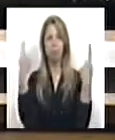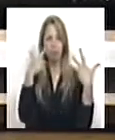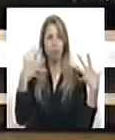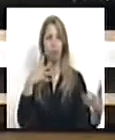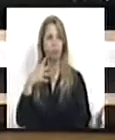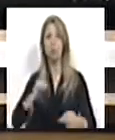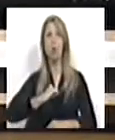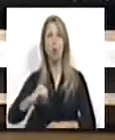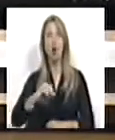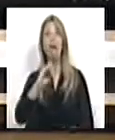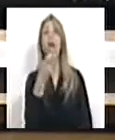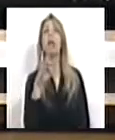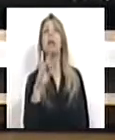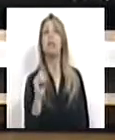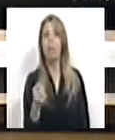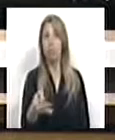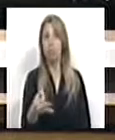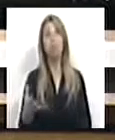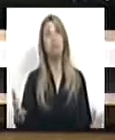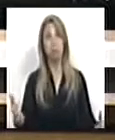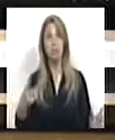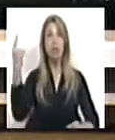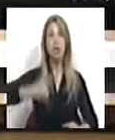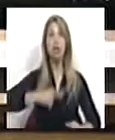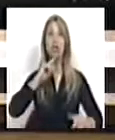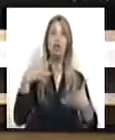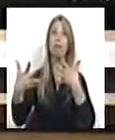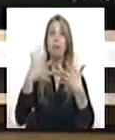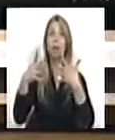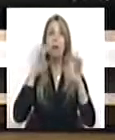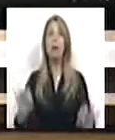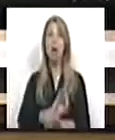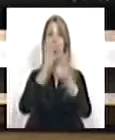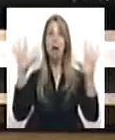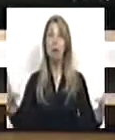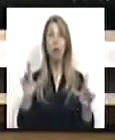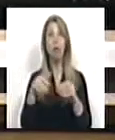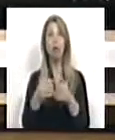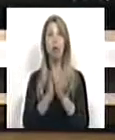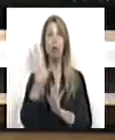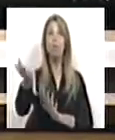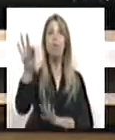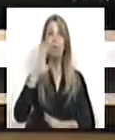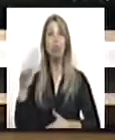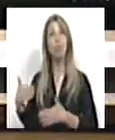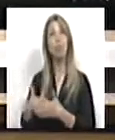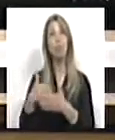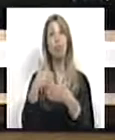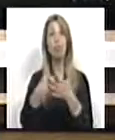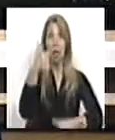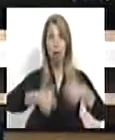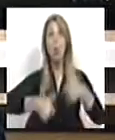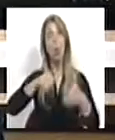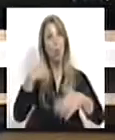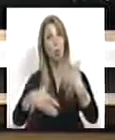CRESAP e uma exigência de transparência a todas as nomeações e ao processo dos concursos levados por diante. Mas o